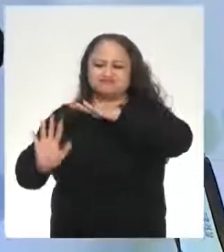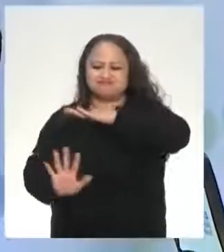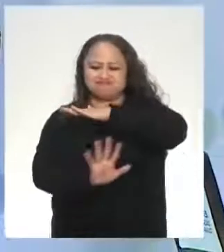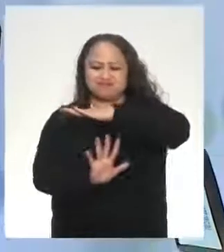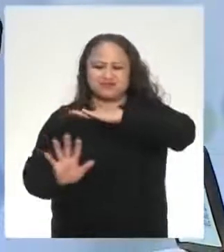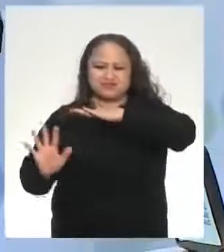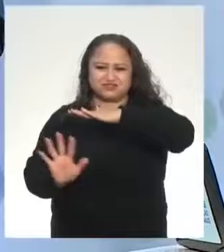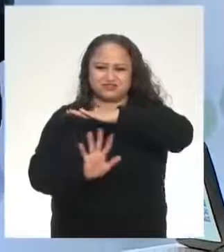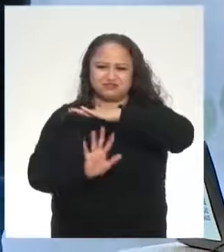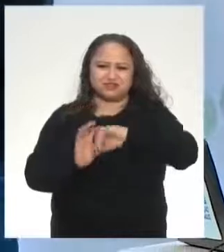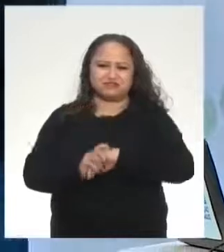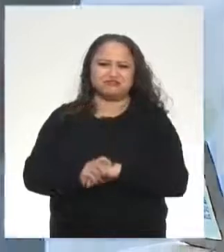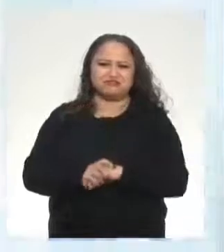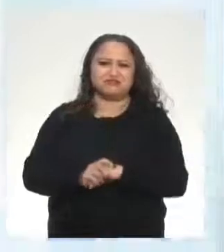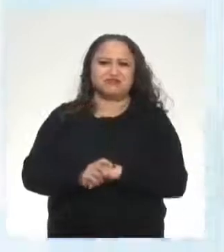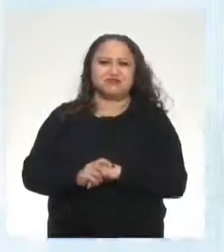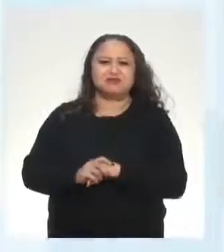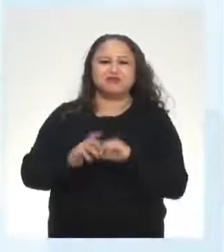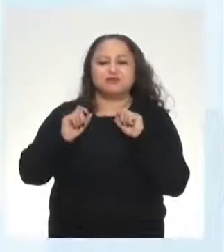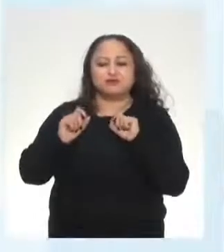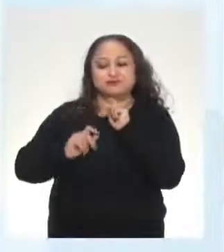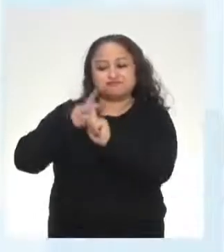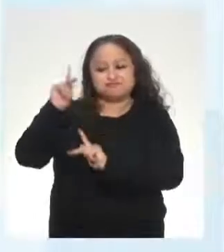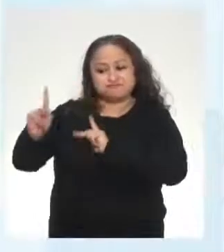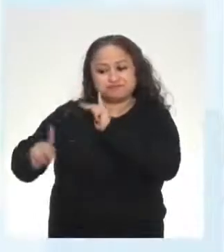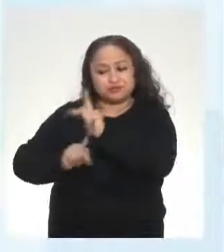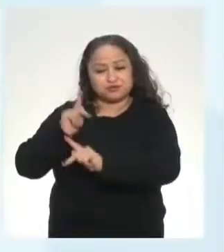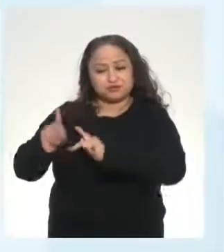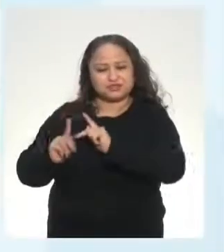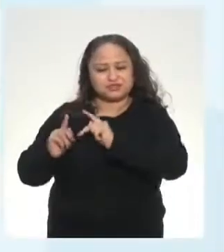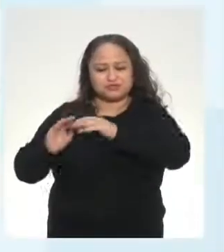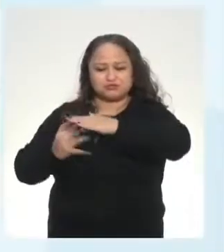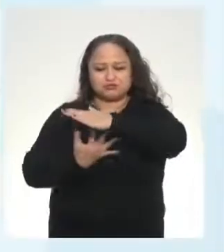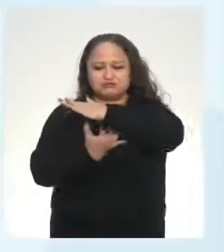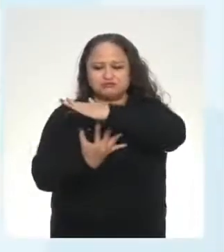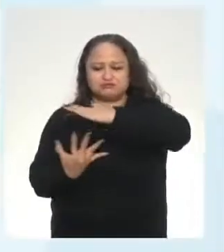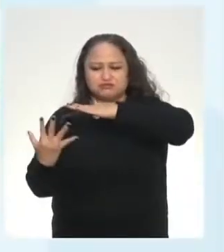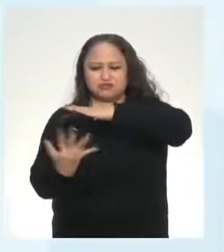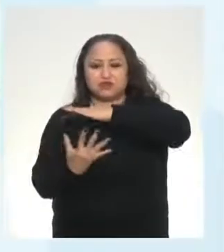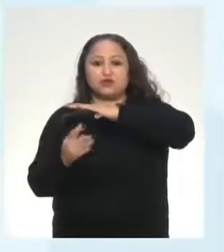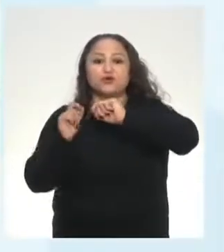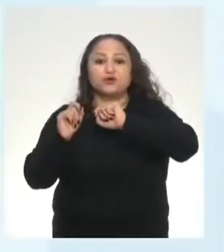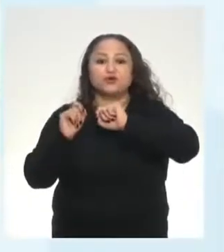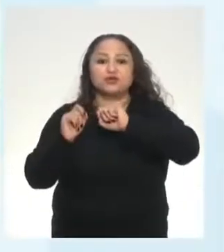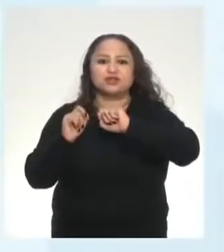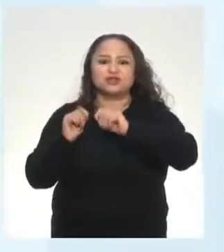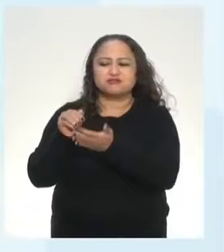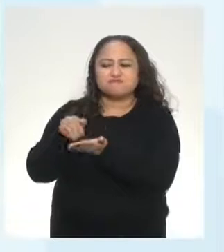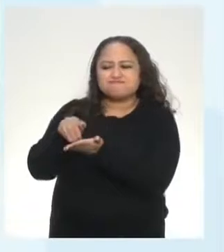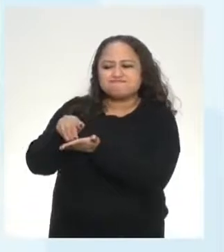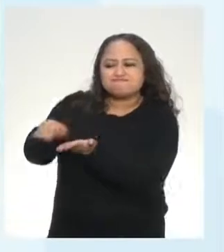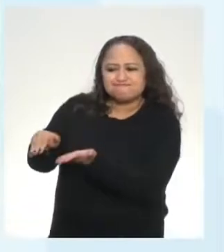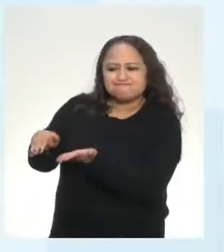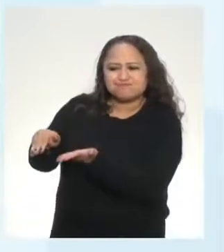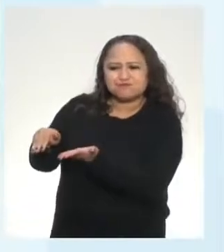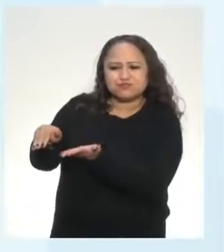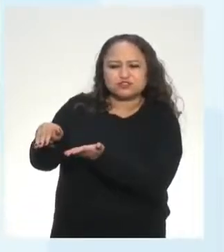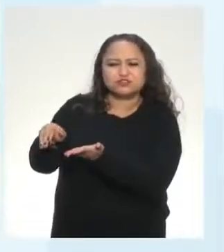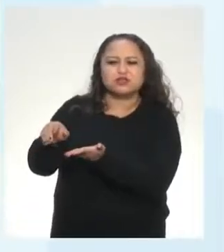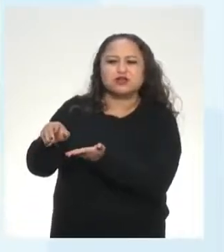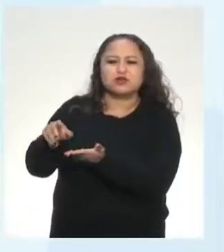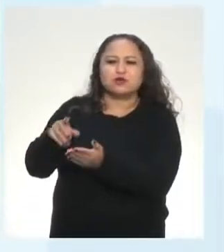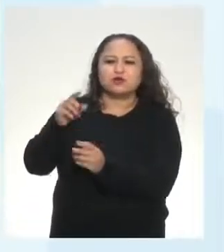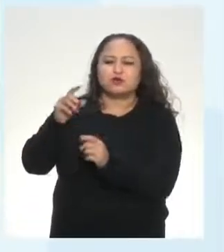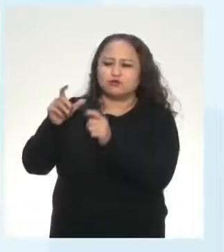próxima tela, né, os deslocamentos populacionais. Aqui são os refugiados, né? Então, os refugiados por país de origem. Então, a